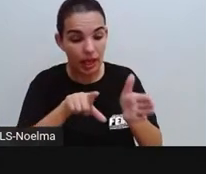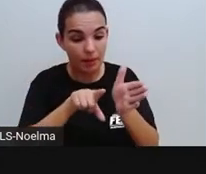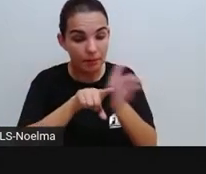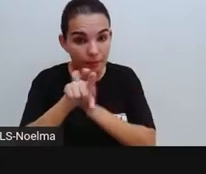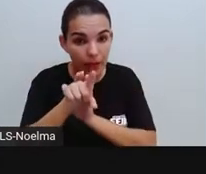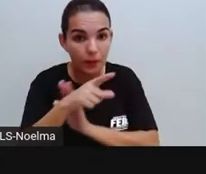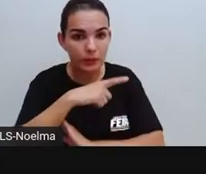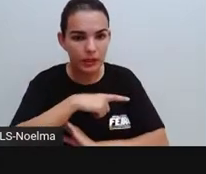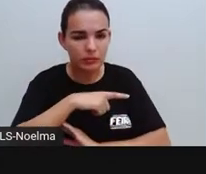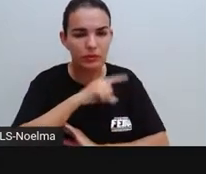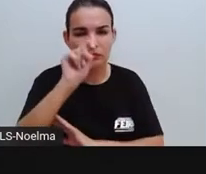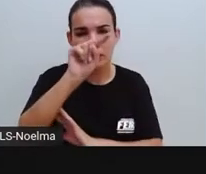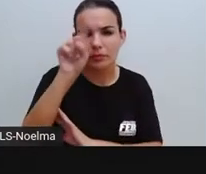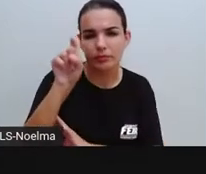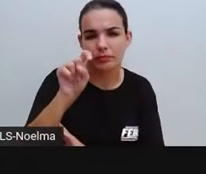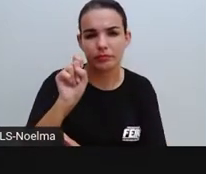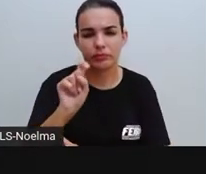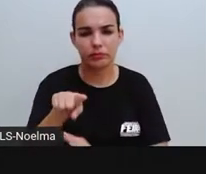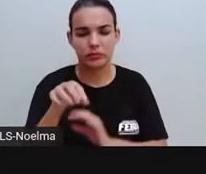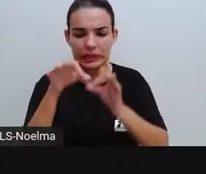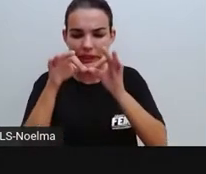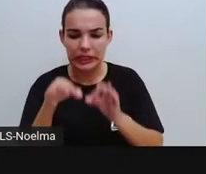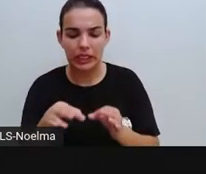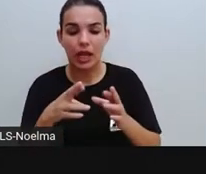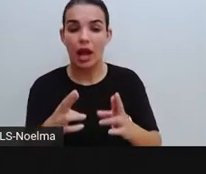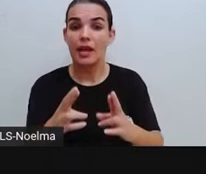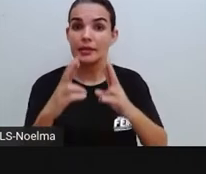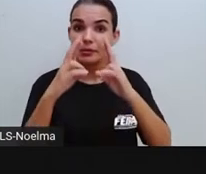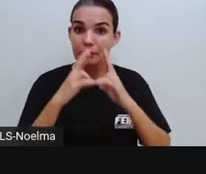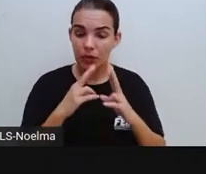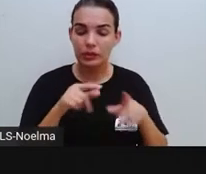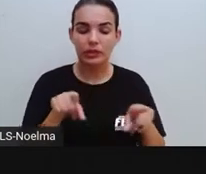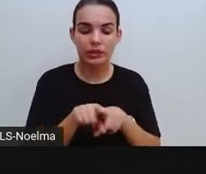pontuação adequada, tá? Na resposta também precisa ter